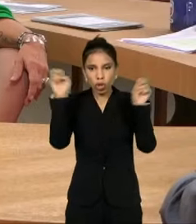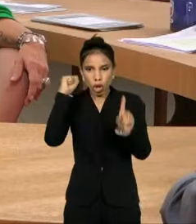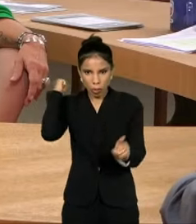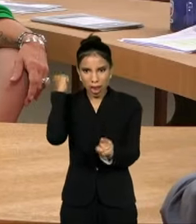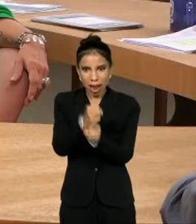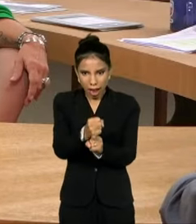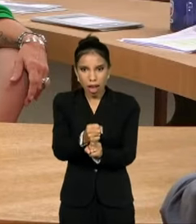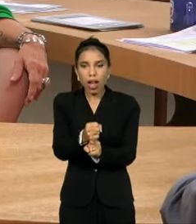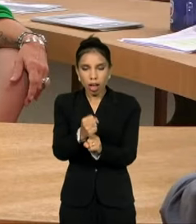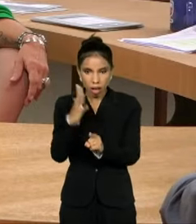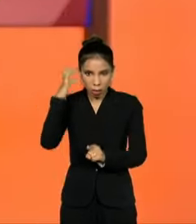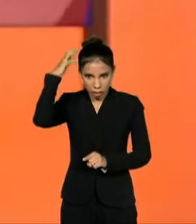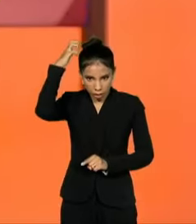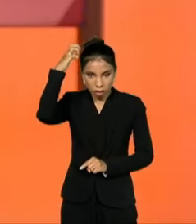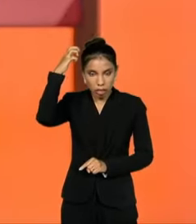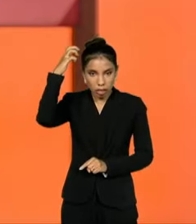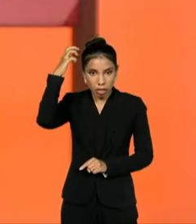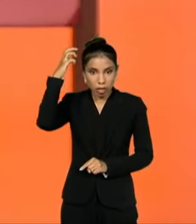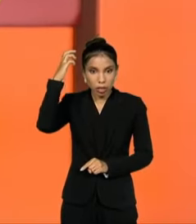do assassinato da Marielle, né?